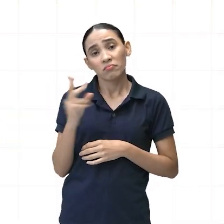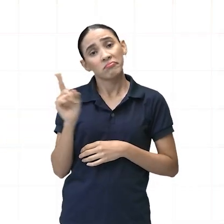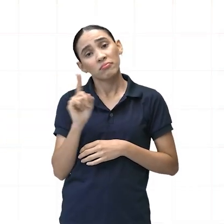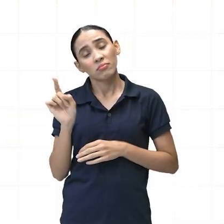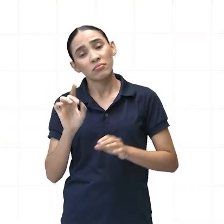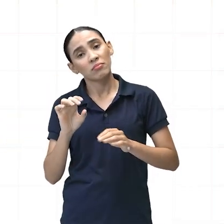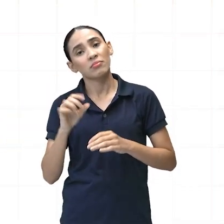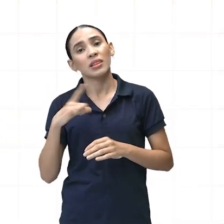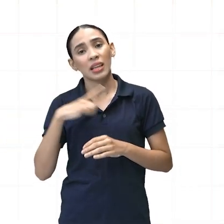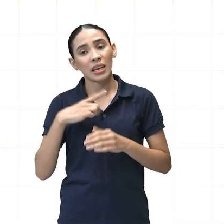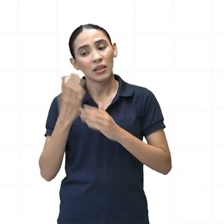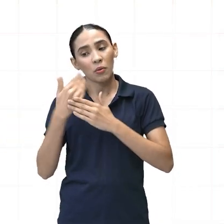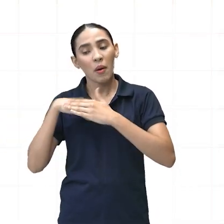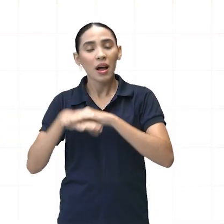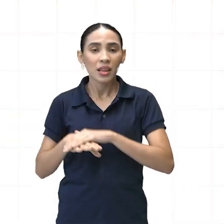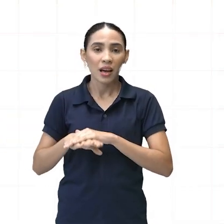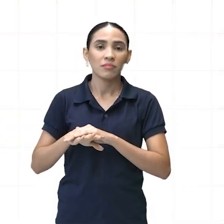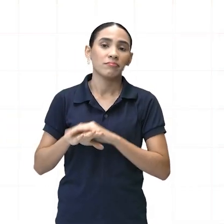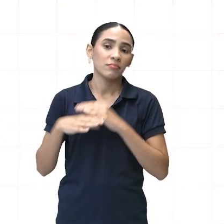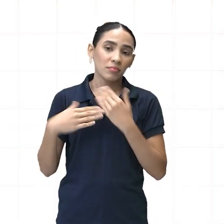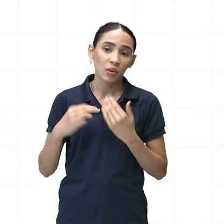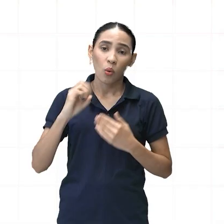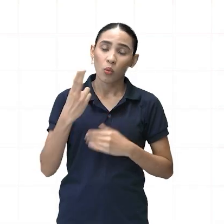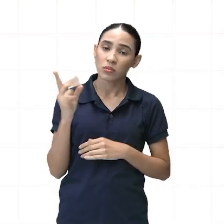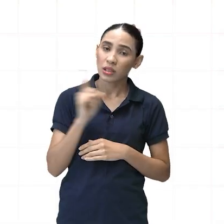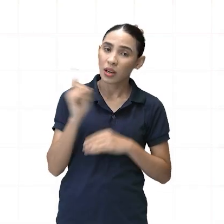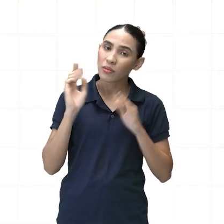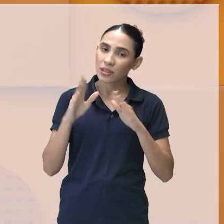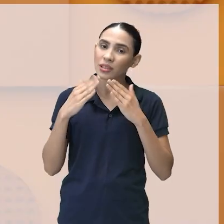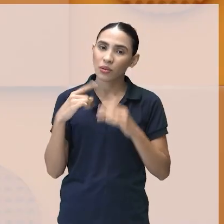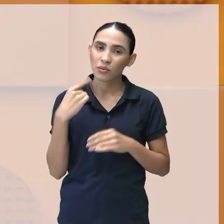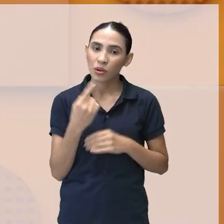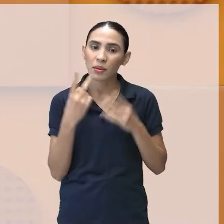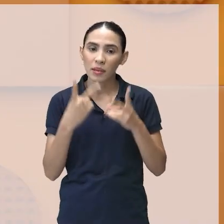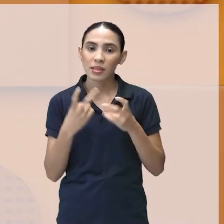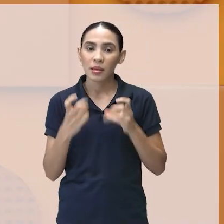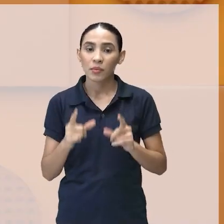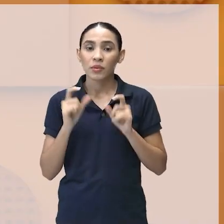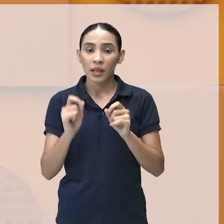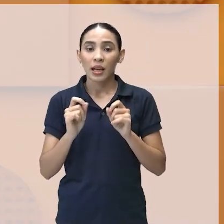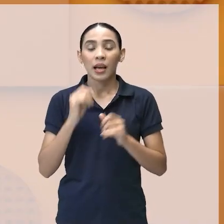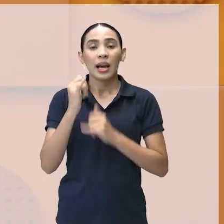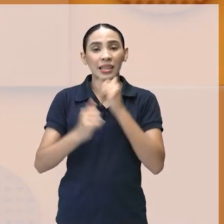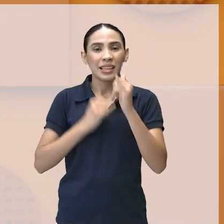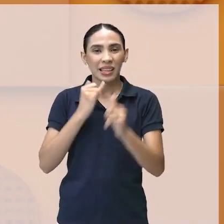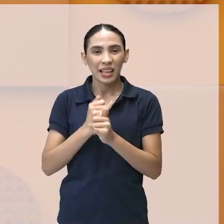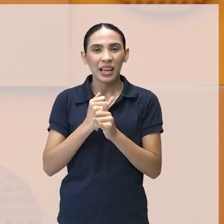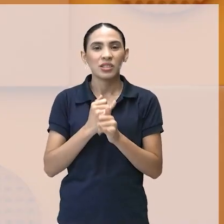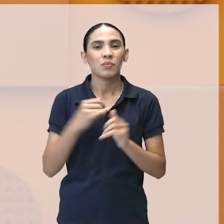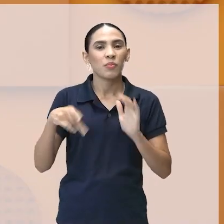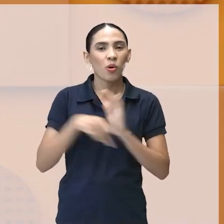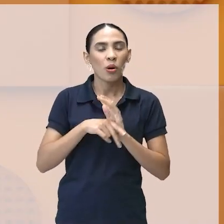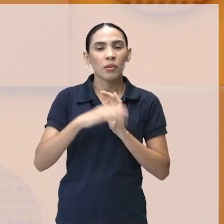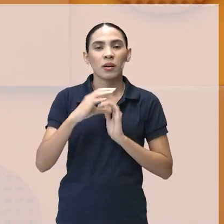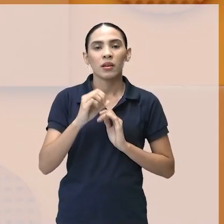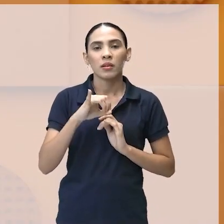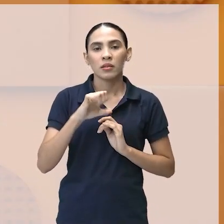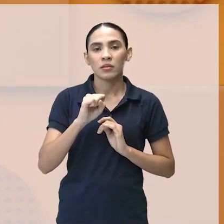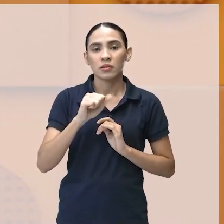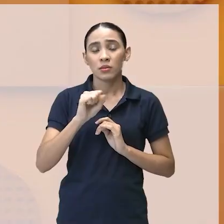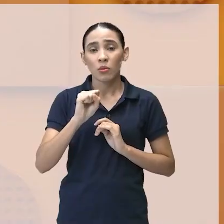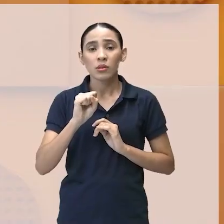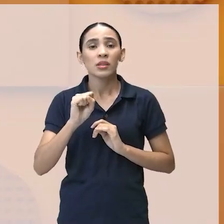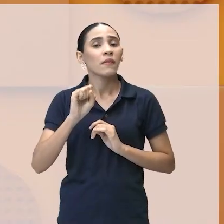não, está tendo estoque ali, né? Ou não. Então a gente observa que a internet das coisas está